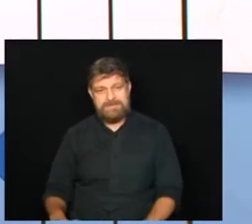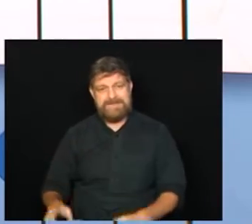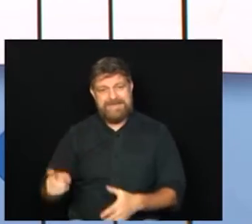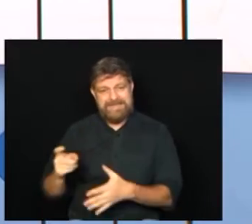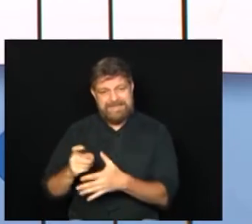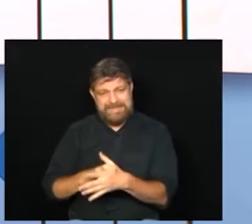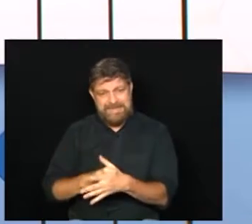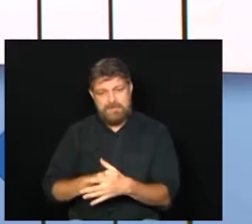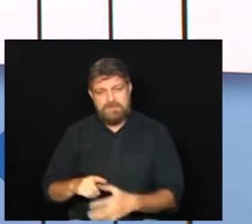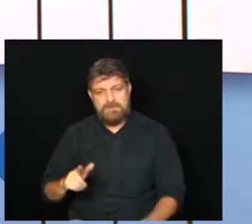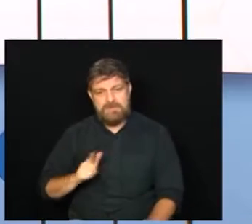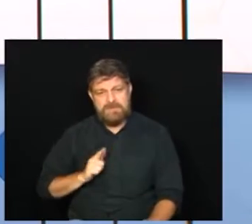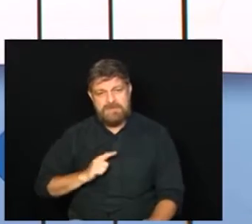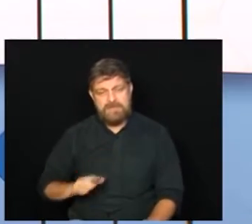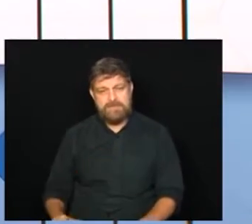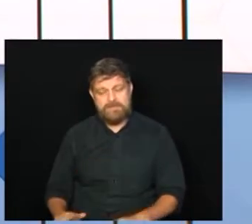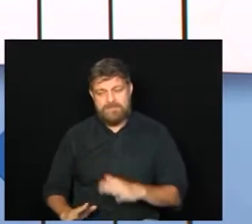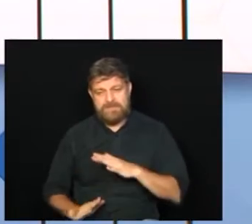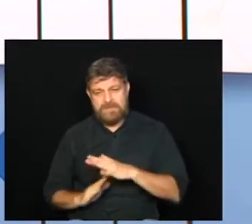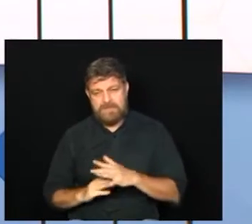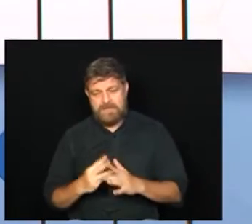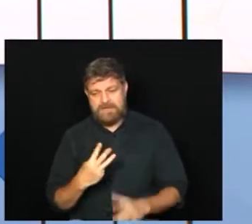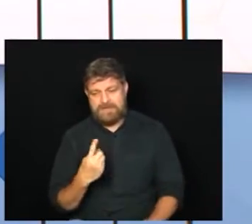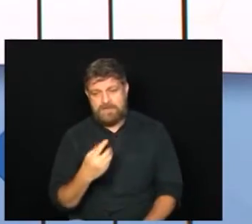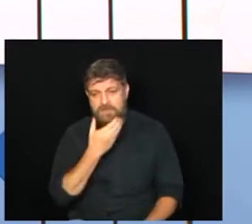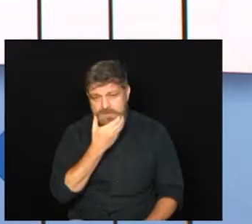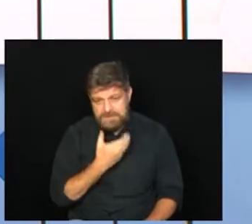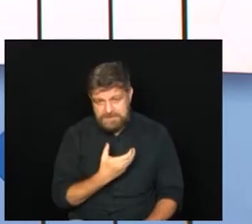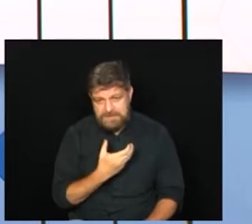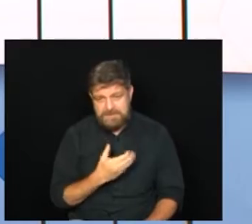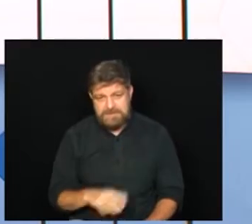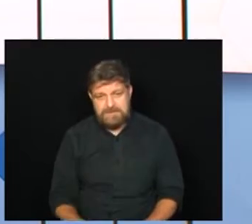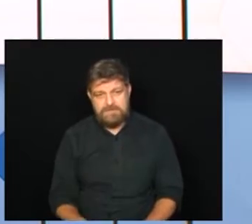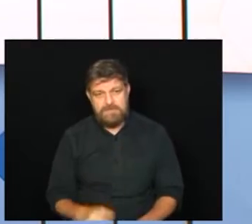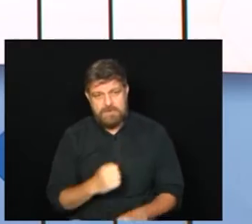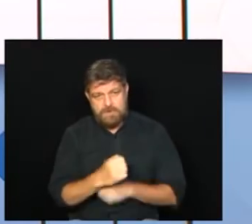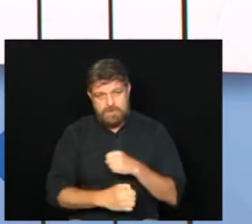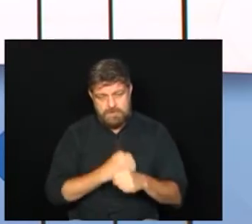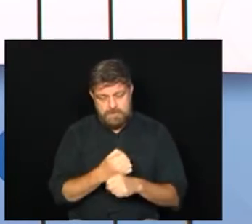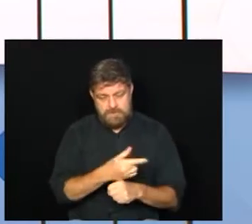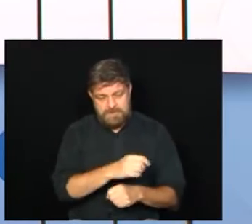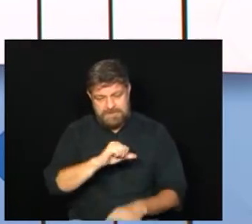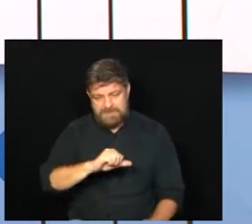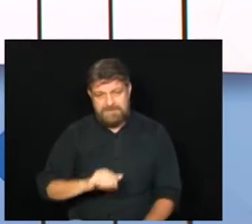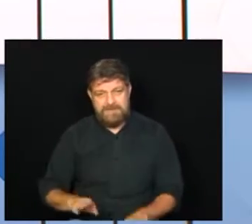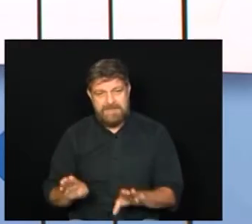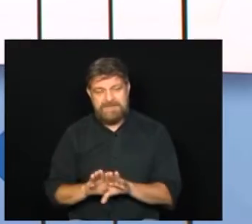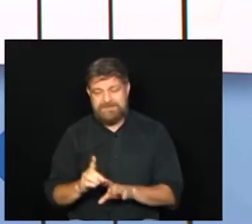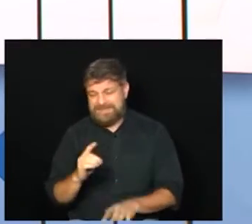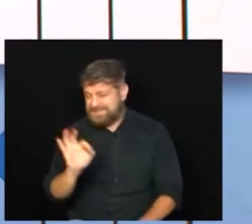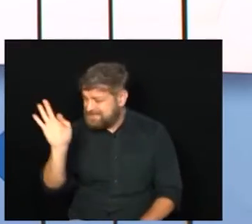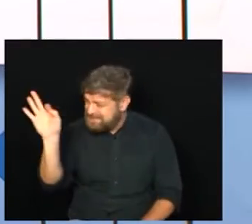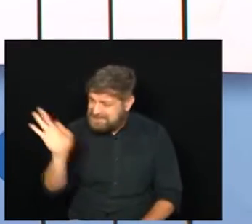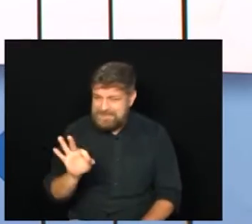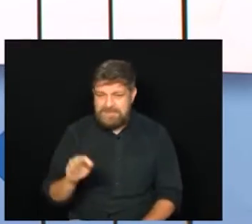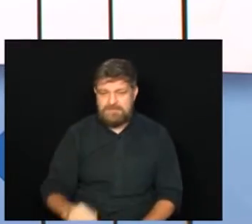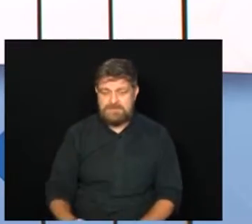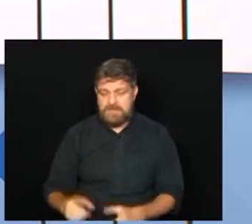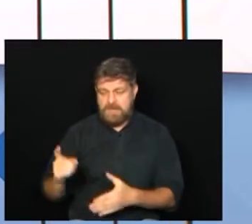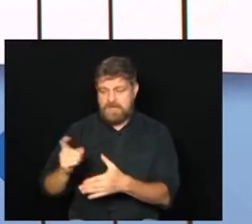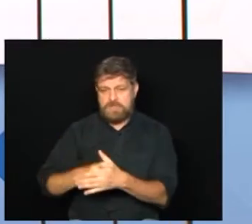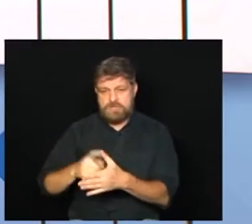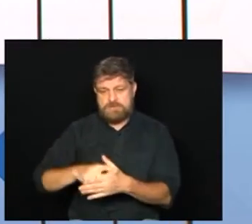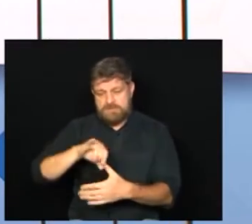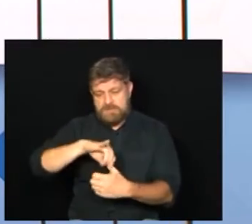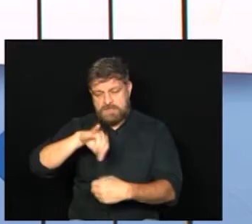débitos constituídos em até 31 de dezembro de 2019 e 100% para as dívidas a partir de janeiro